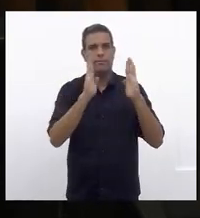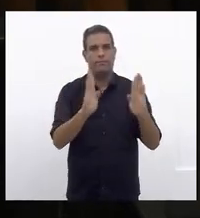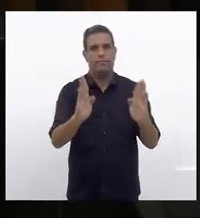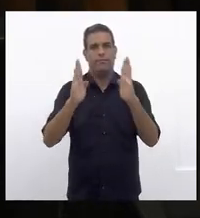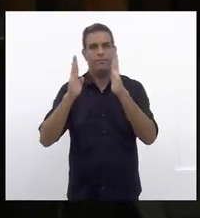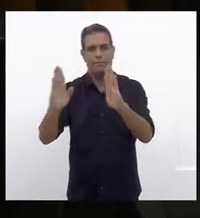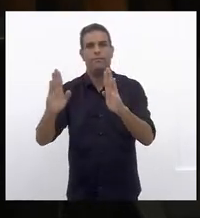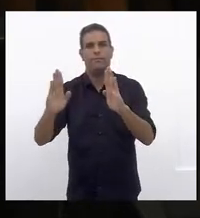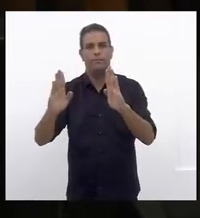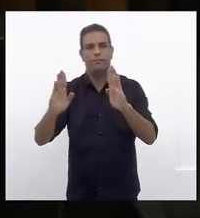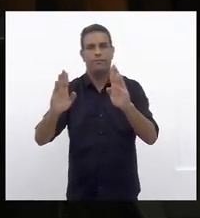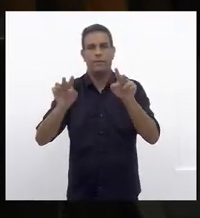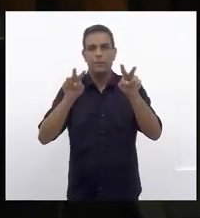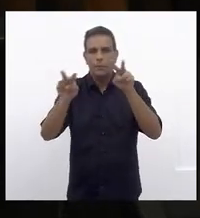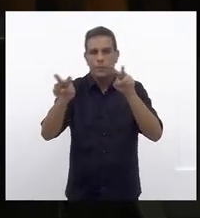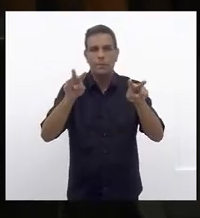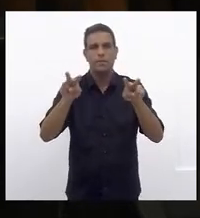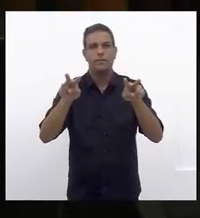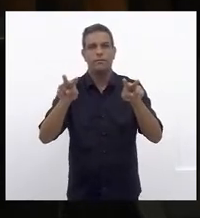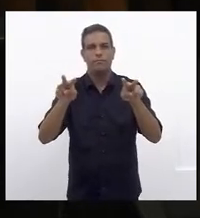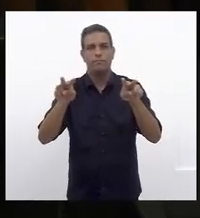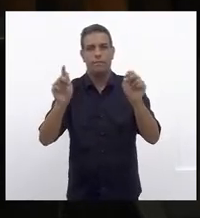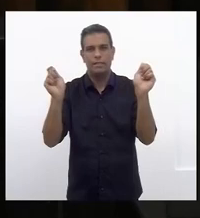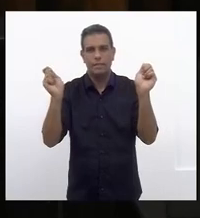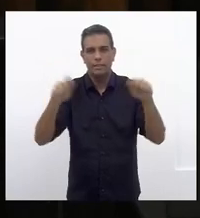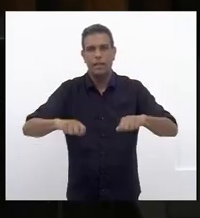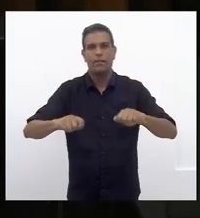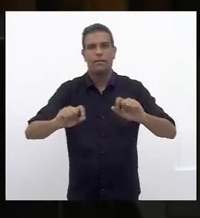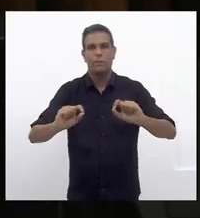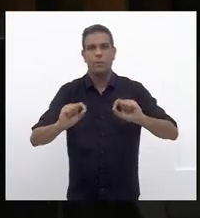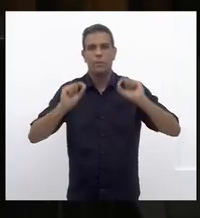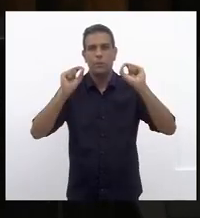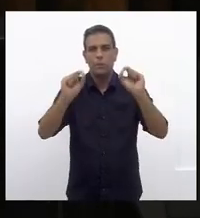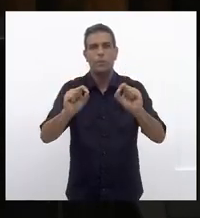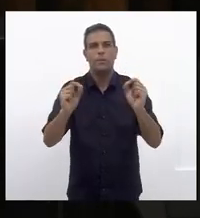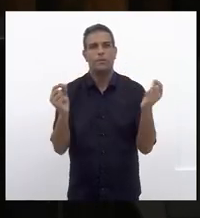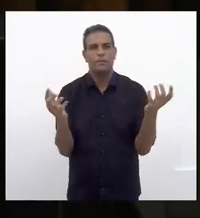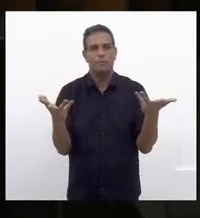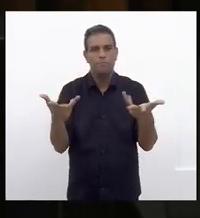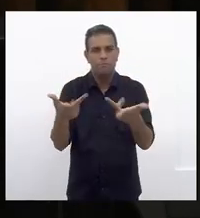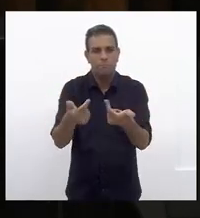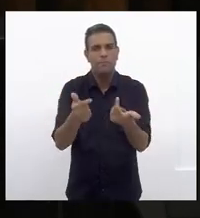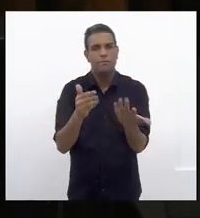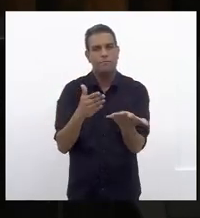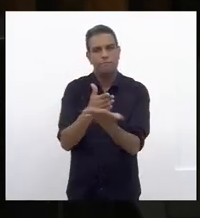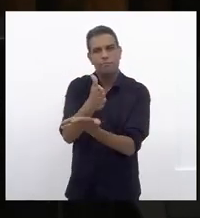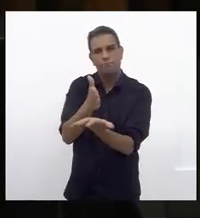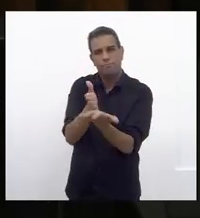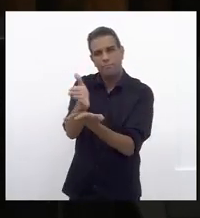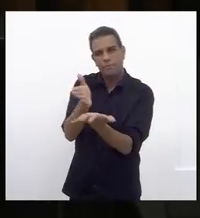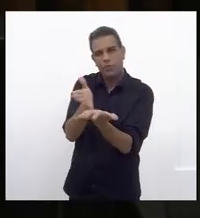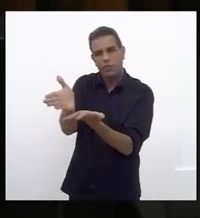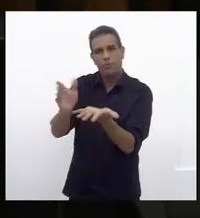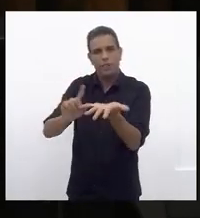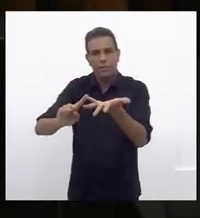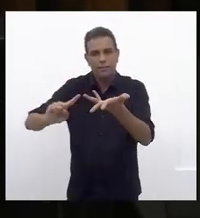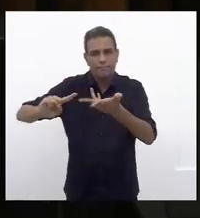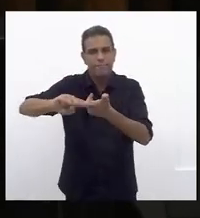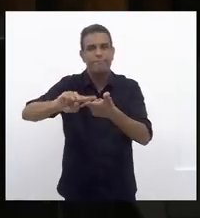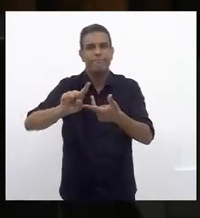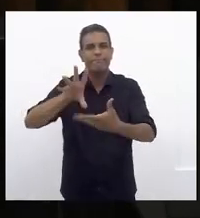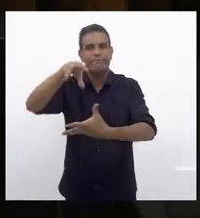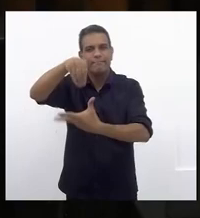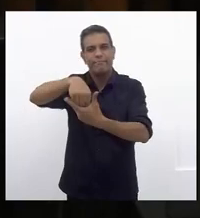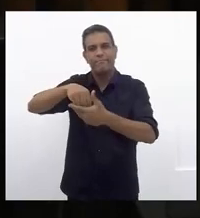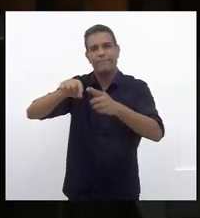de Planejamento seria encarregada do manejo desses funcionários nas